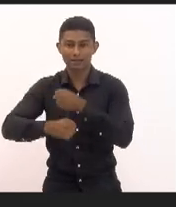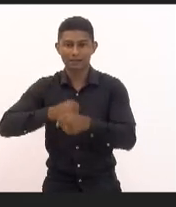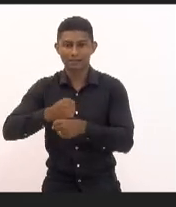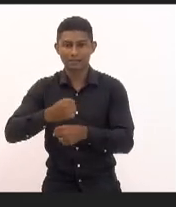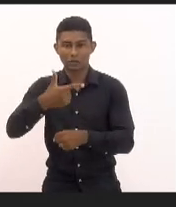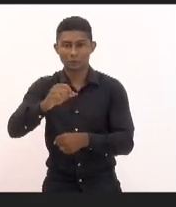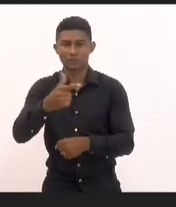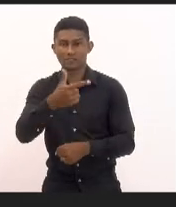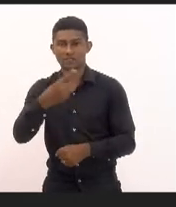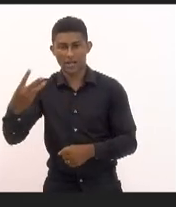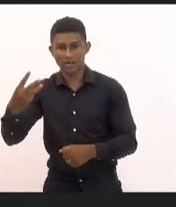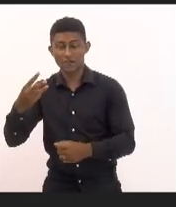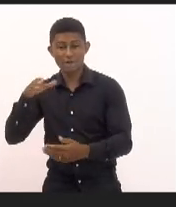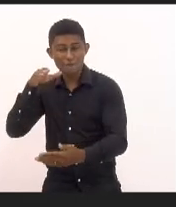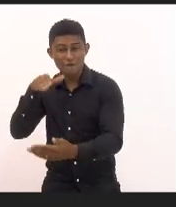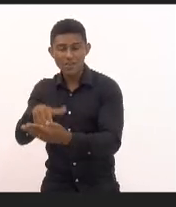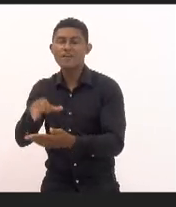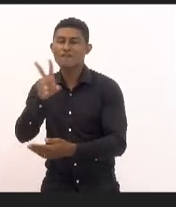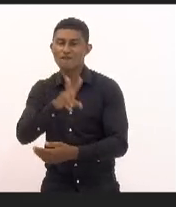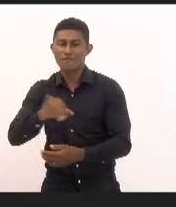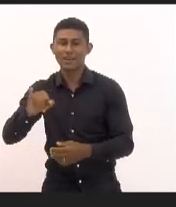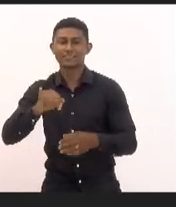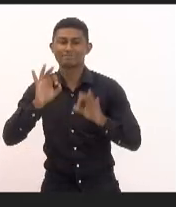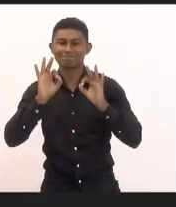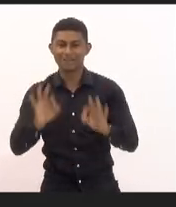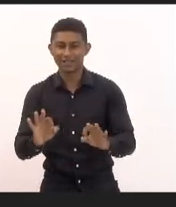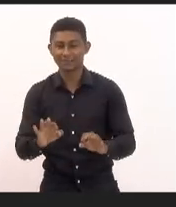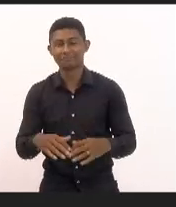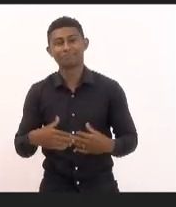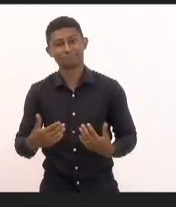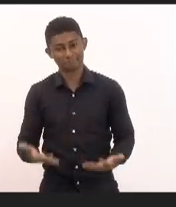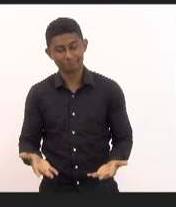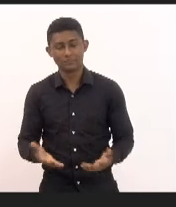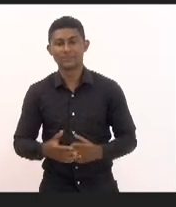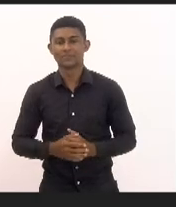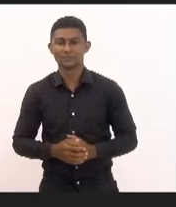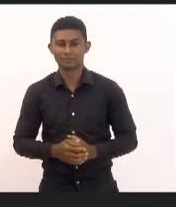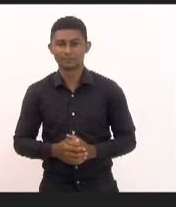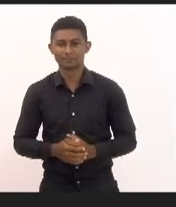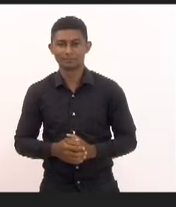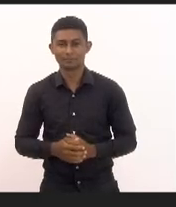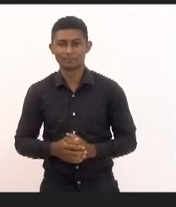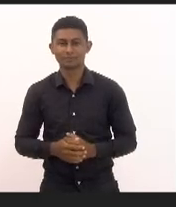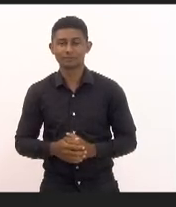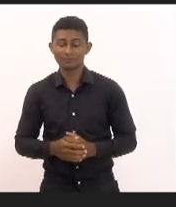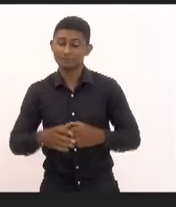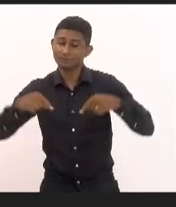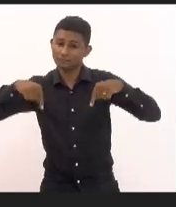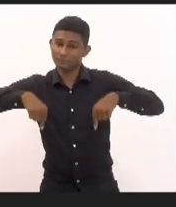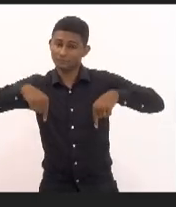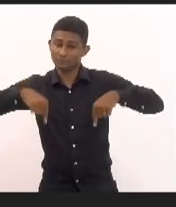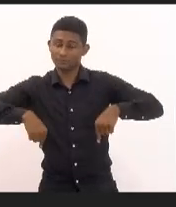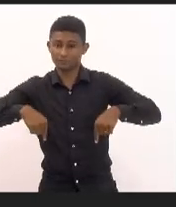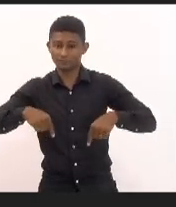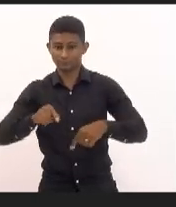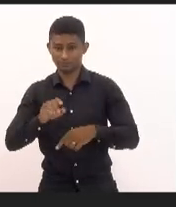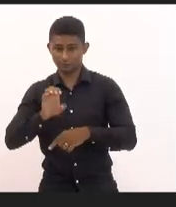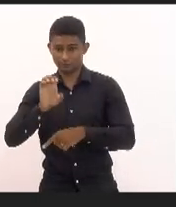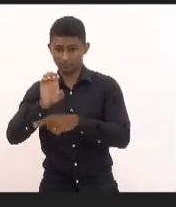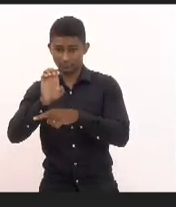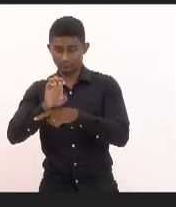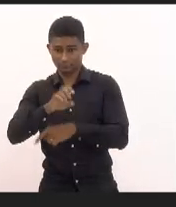esse processo, né? Nós vivemos aí, né, num estado que, o estado do